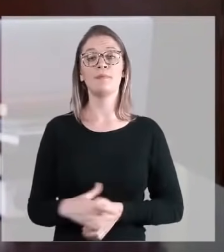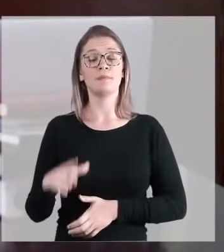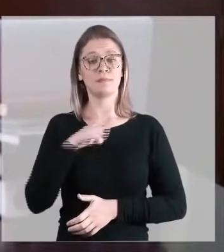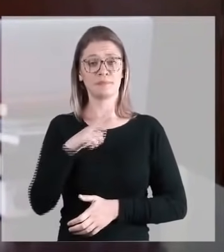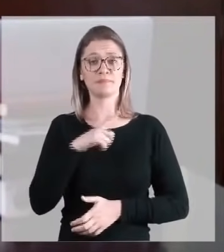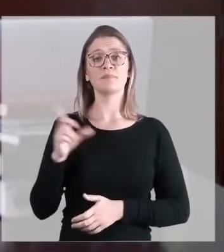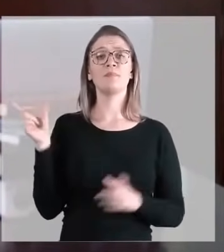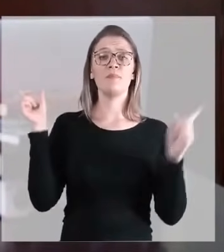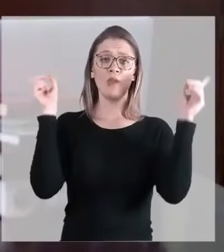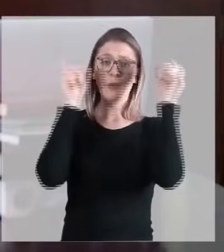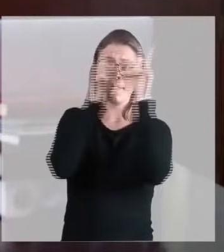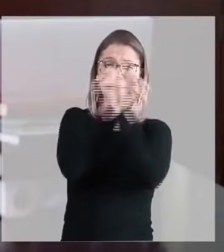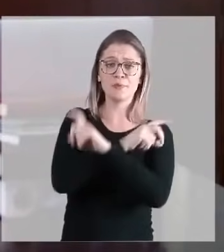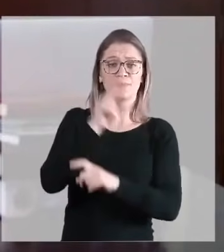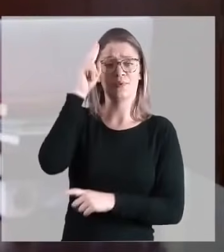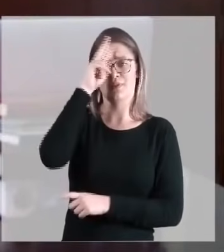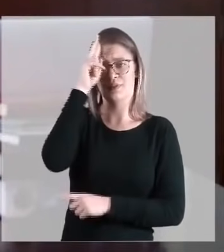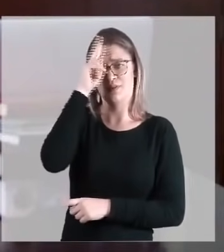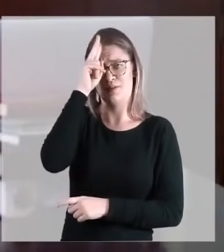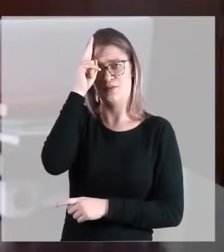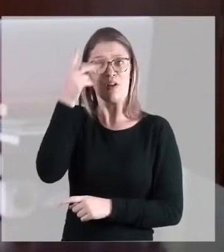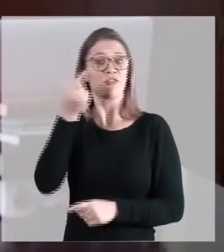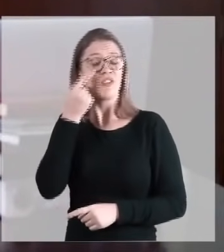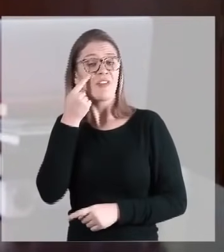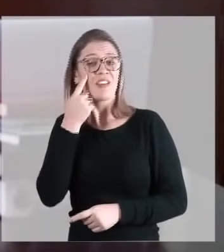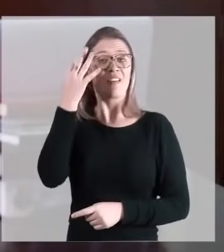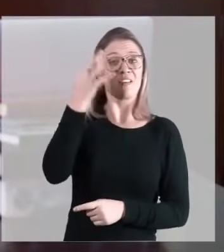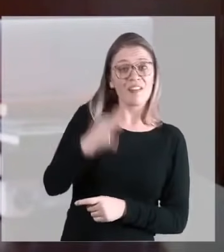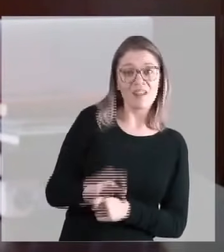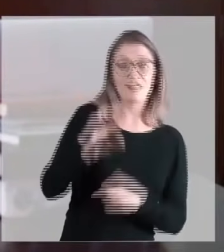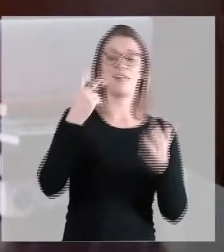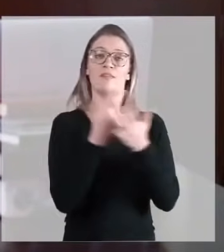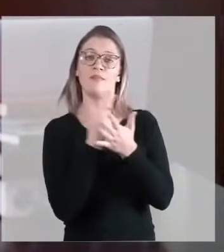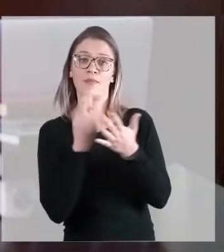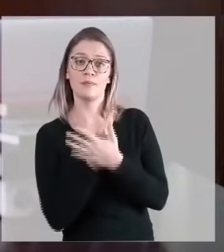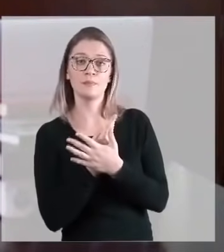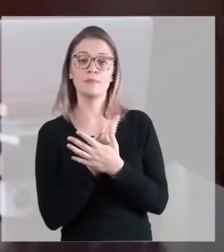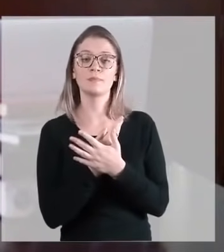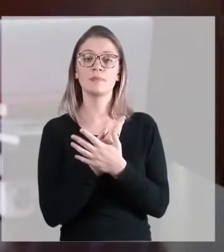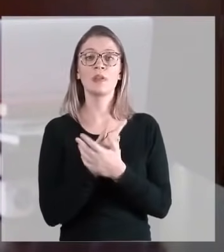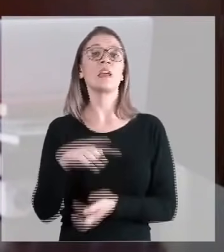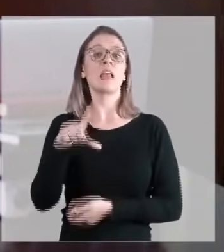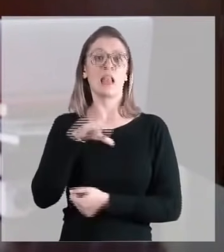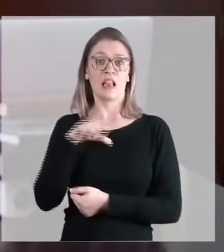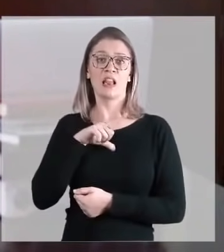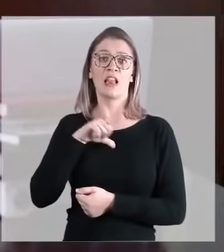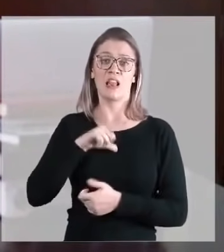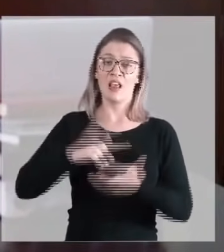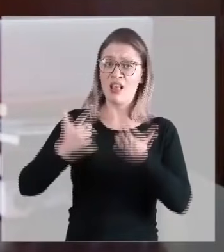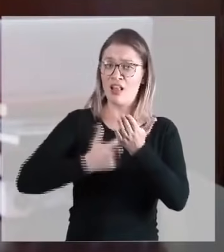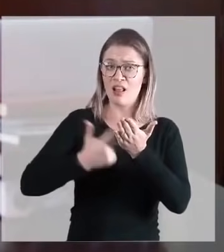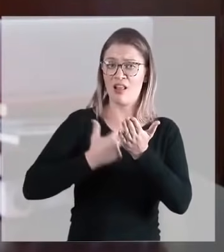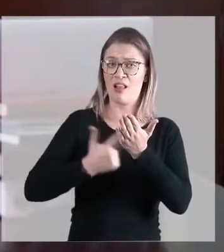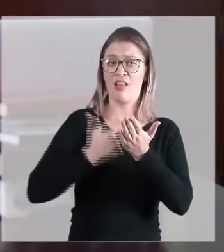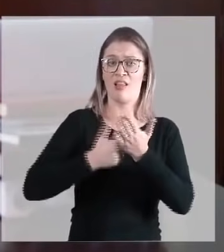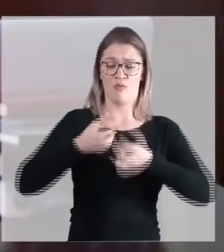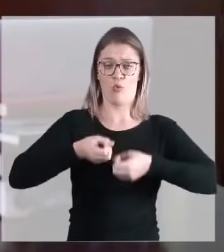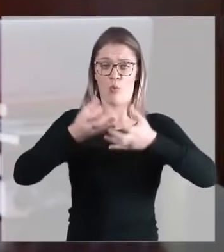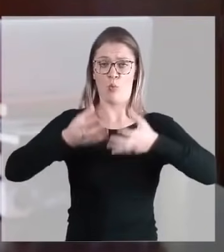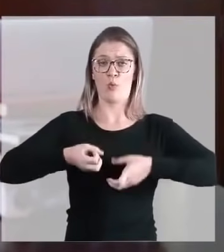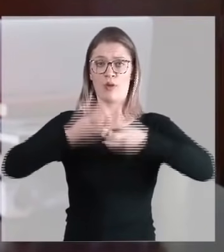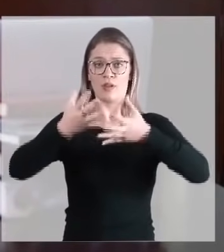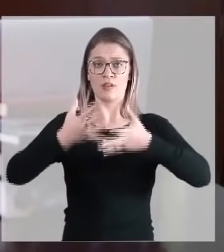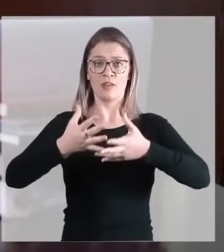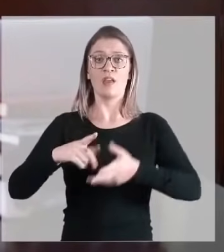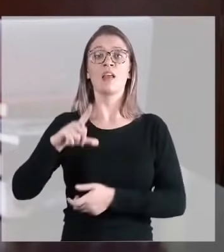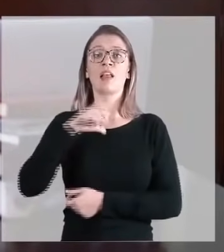brincarem. Existe uma dificuldade histórica de conciliar essa história, justamente porque alguns livros, até poesias, retratam que